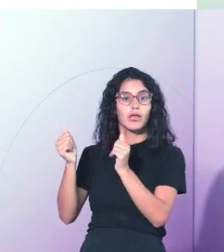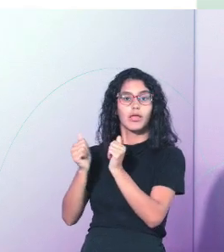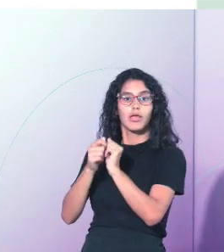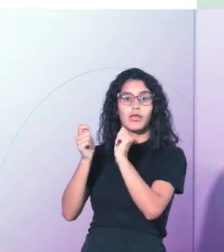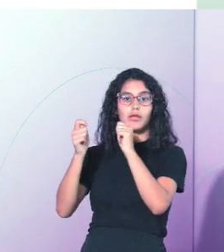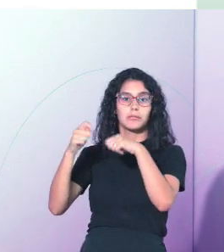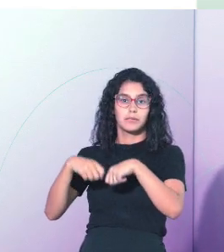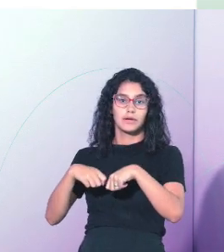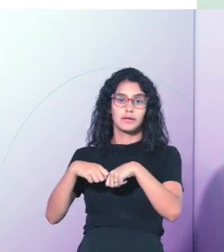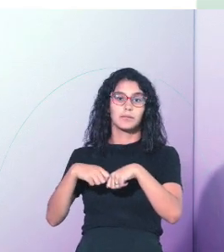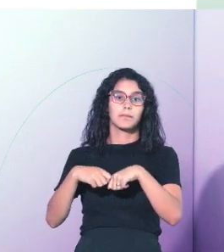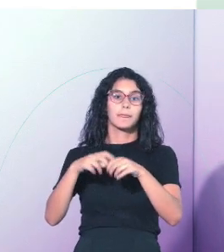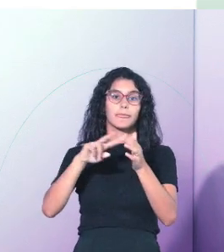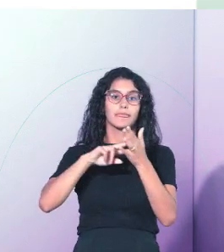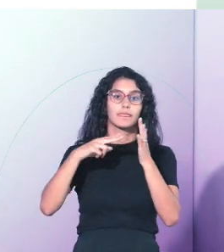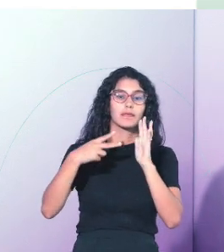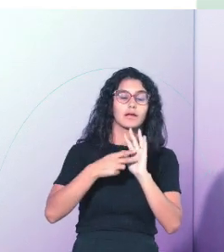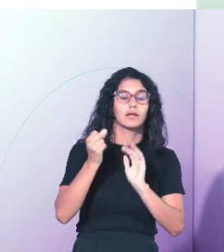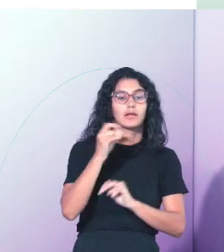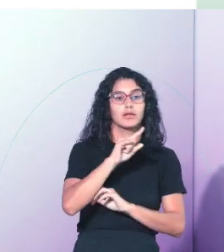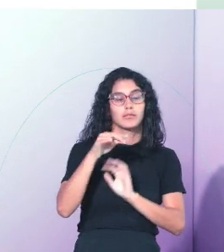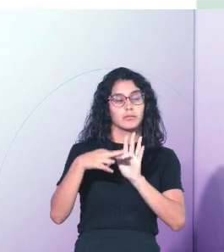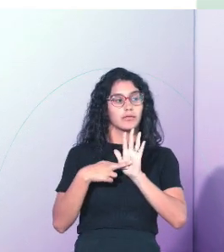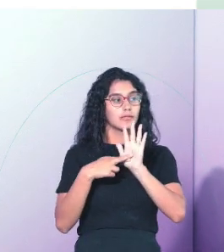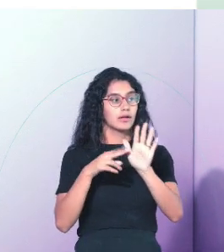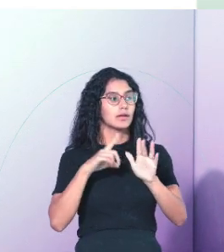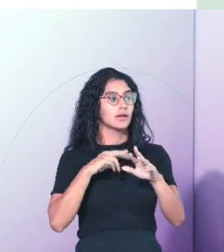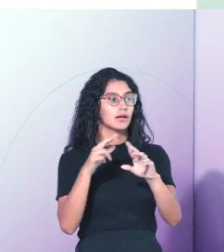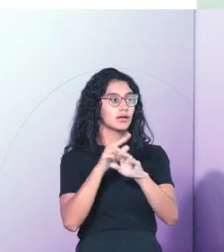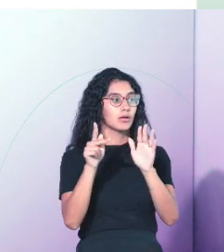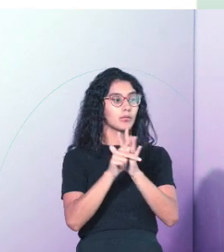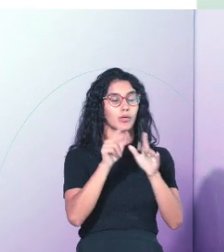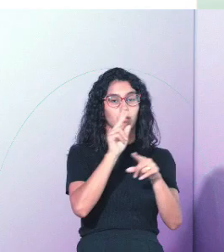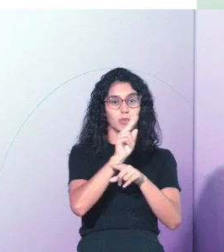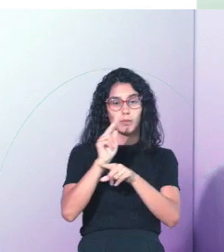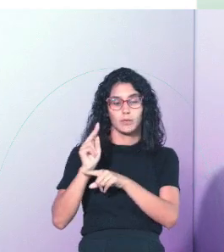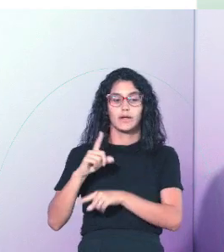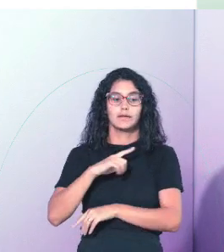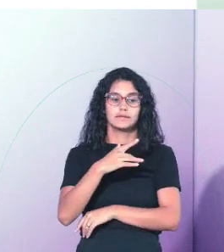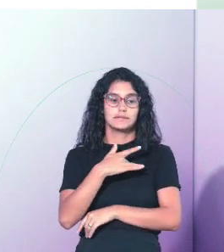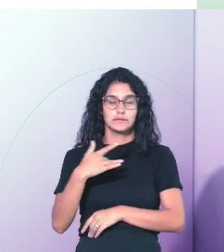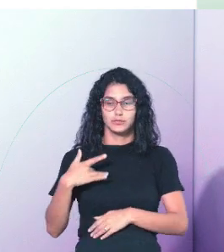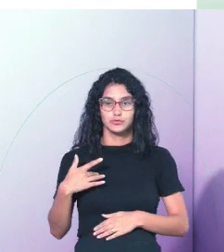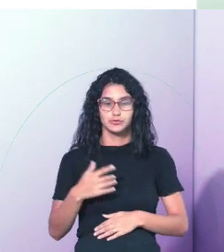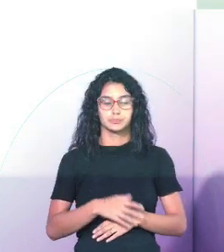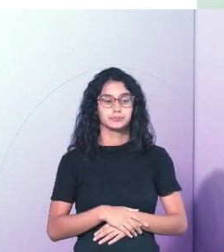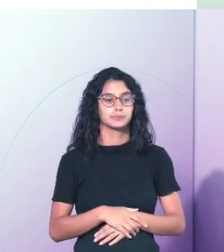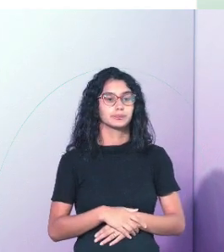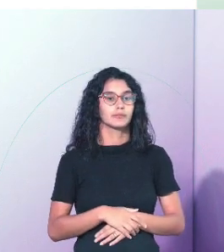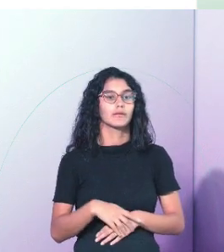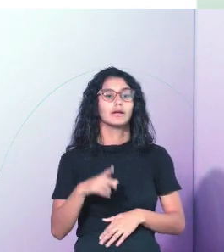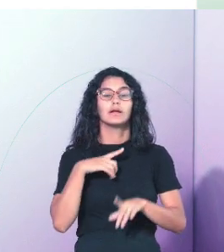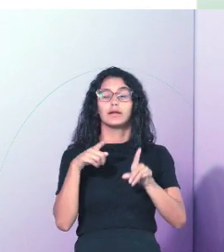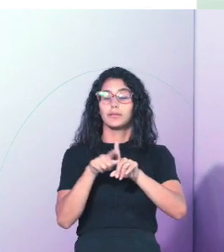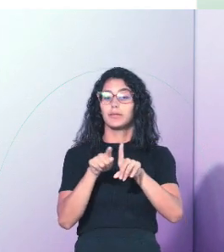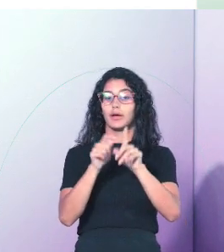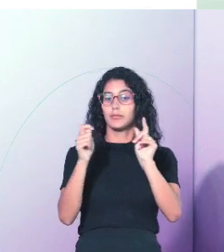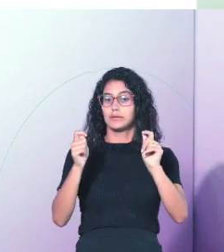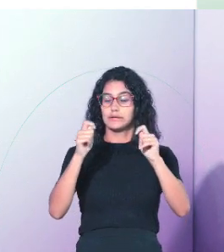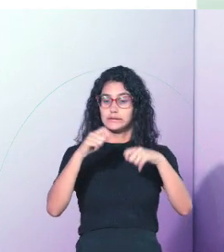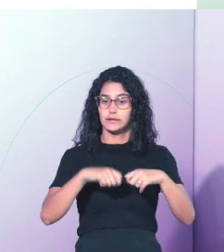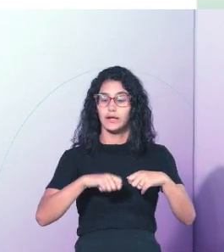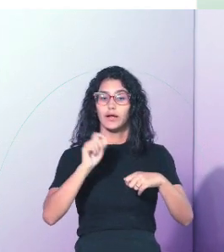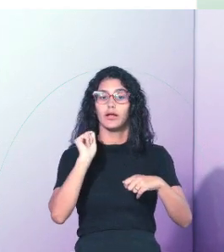para definir suas preferências em relação aos cuidados de saúde, né? Eles têm a capacidade